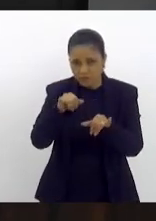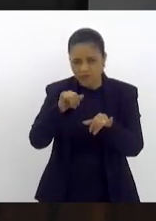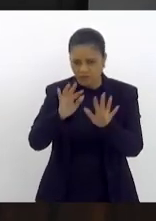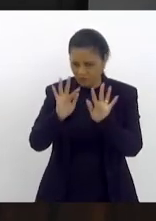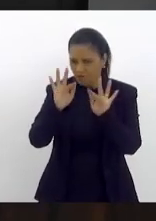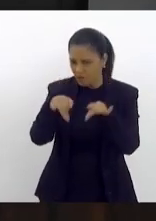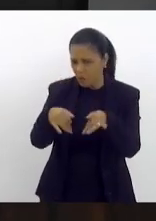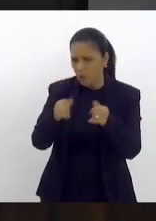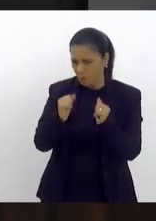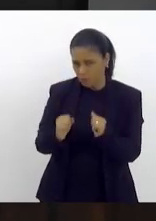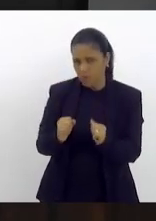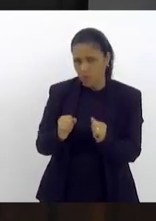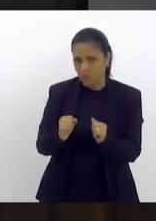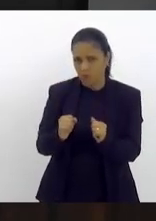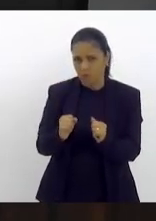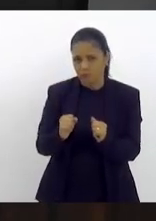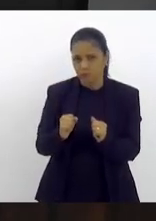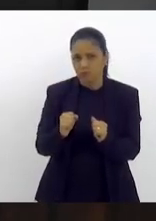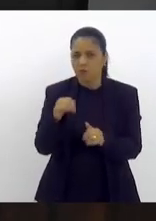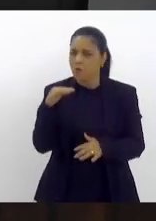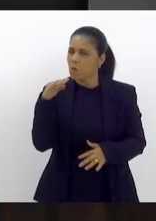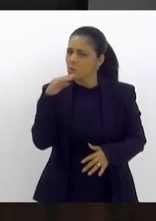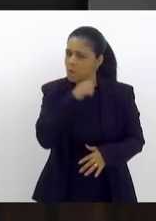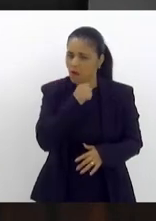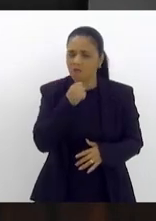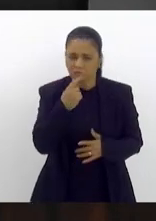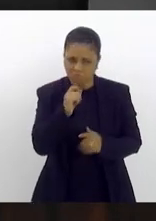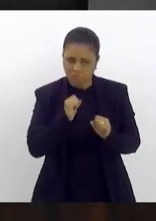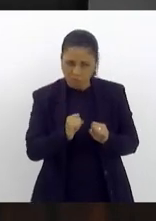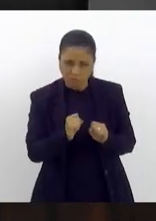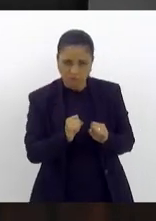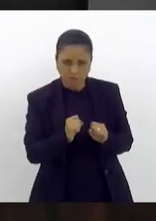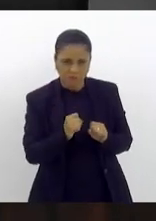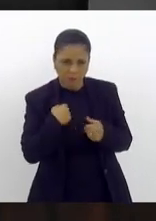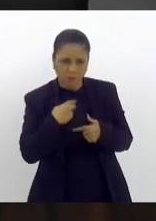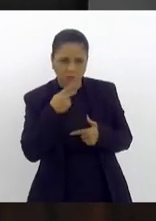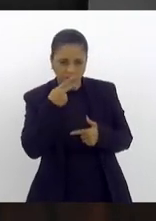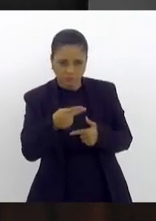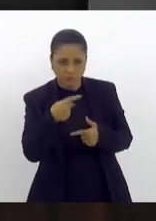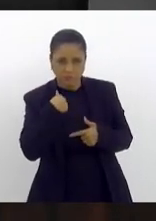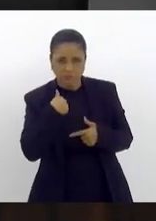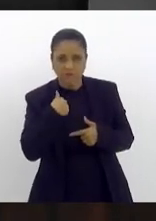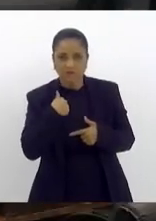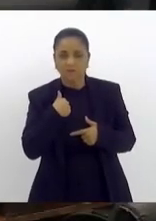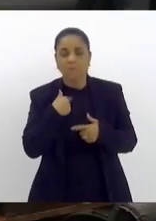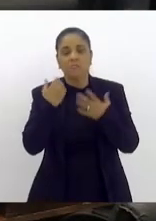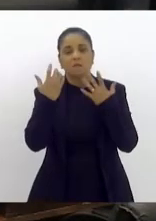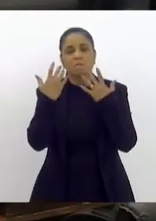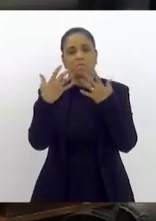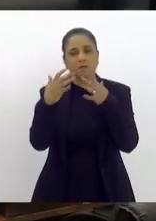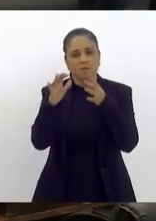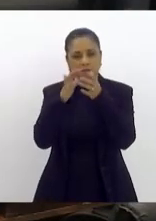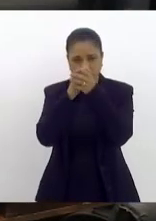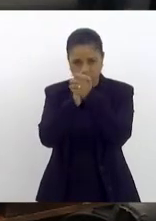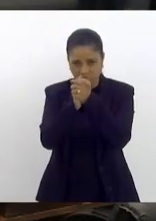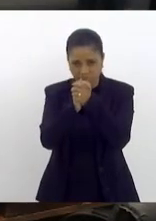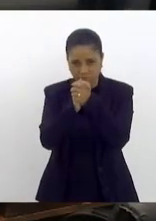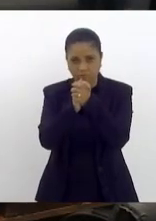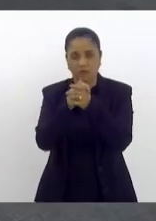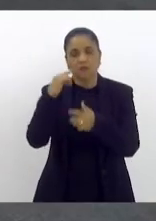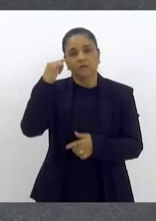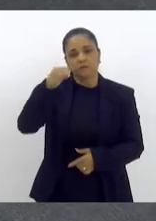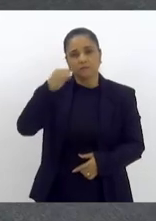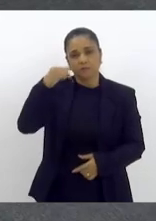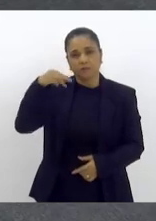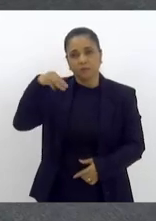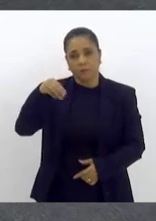final? Seria bem breve, presidente, pode ser? Pois não. Quero só parabenizar o nosso sempre deputado Marcos